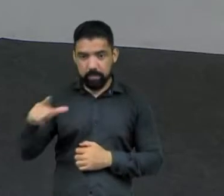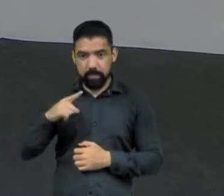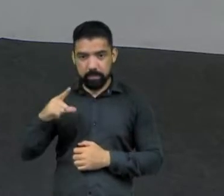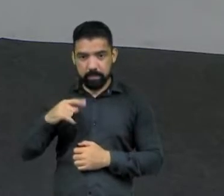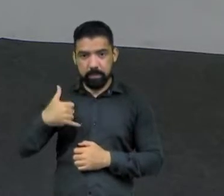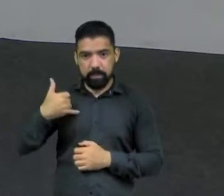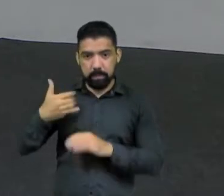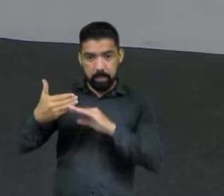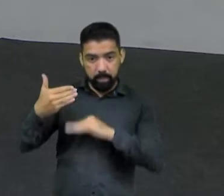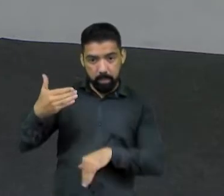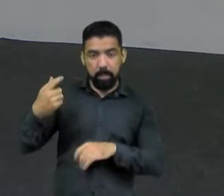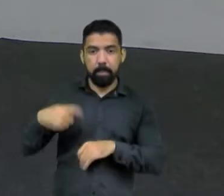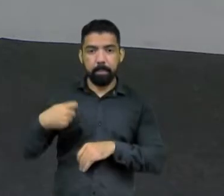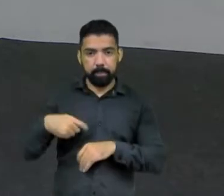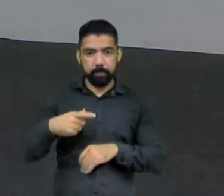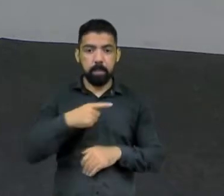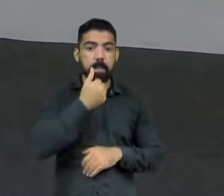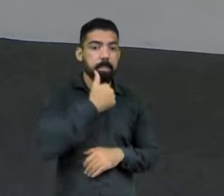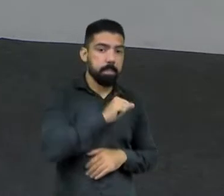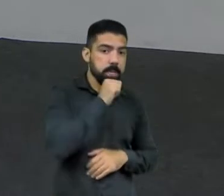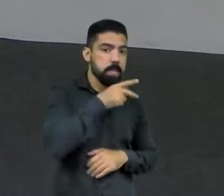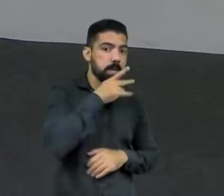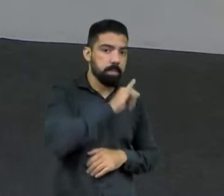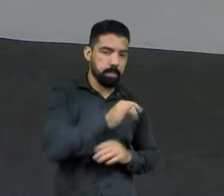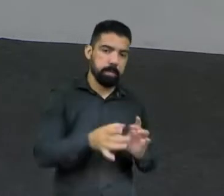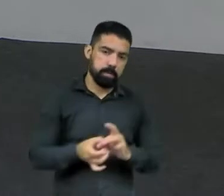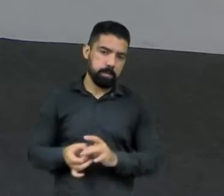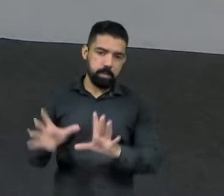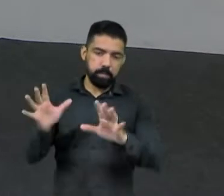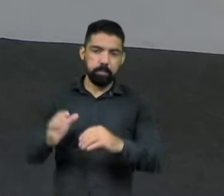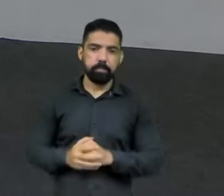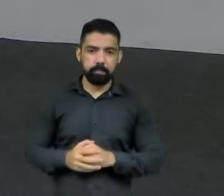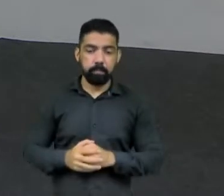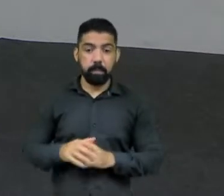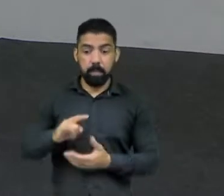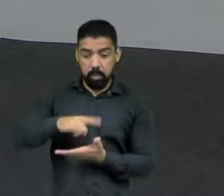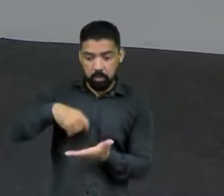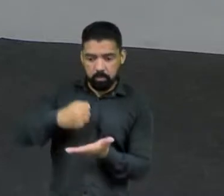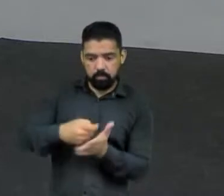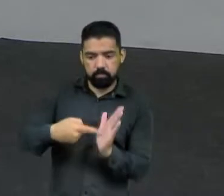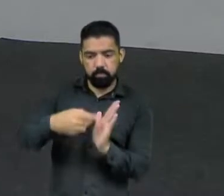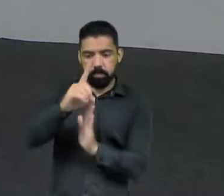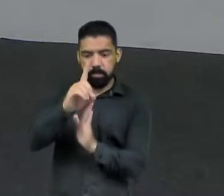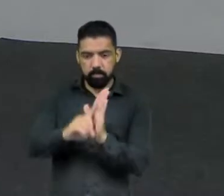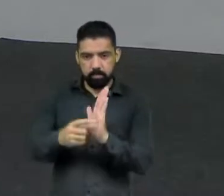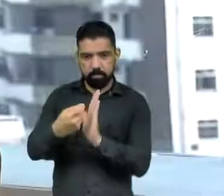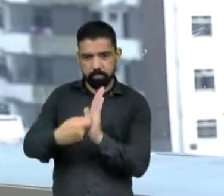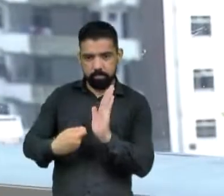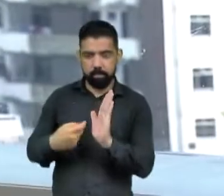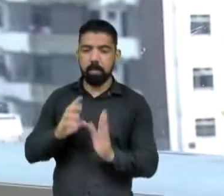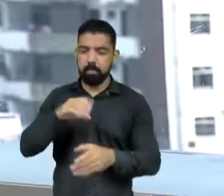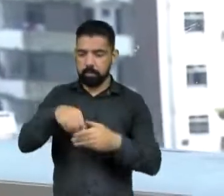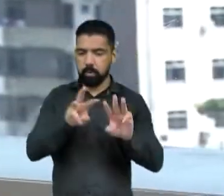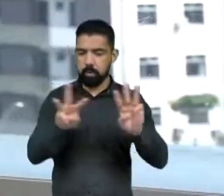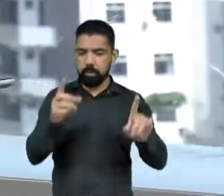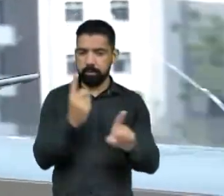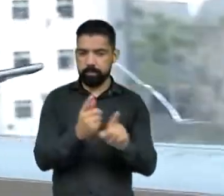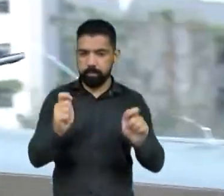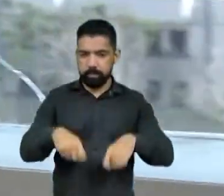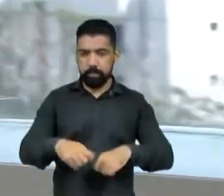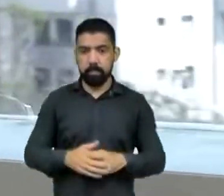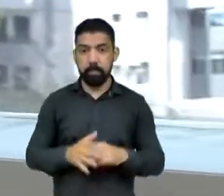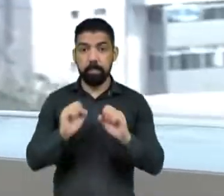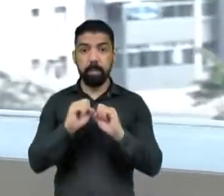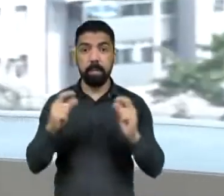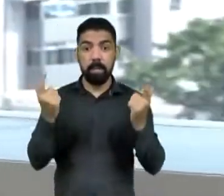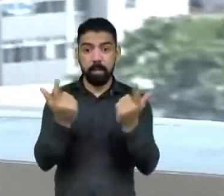padrão assinado pelos pais ou responsável. Esse documento está disponível no site do Hemosse. A Assembleia